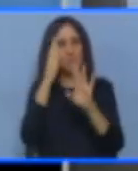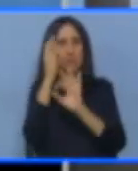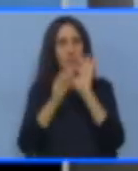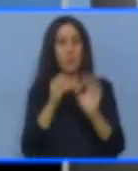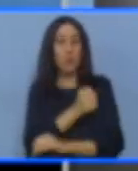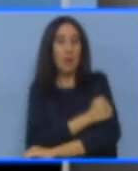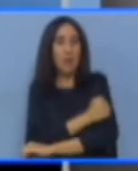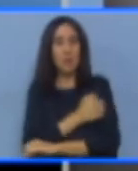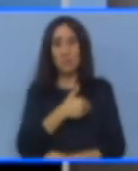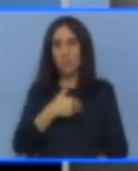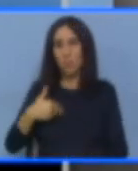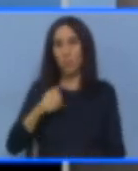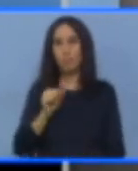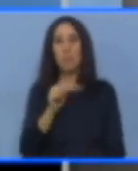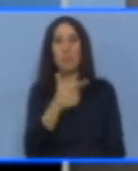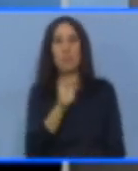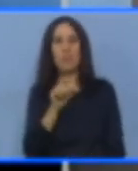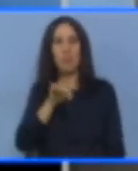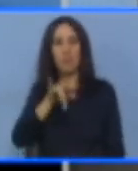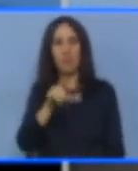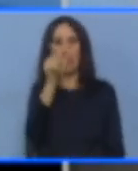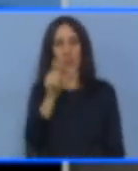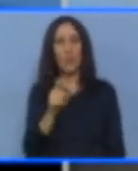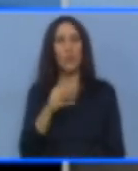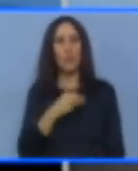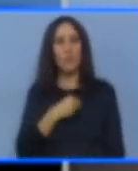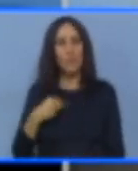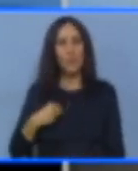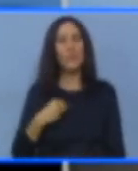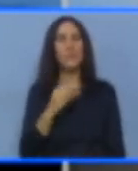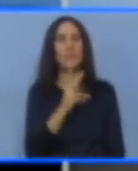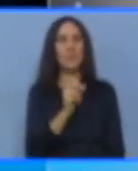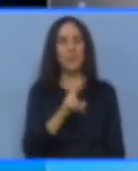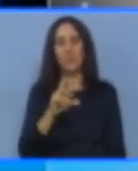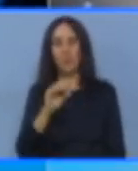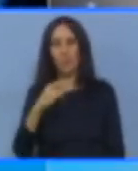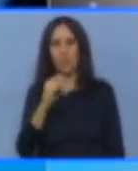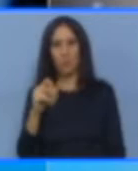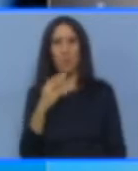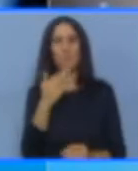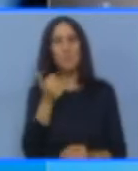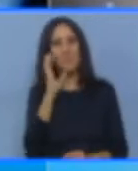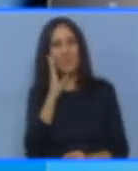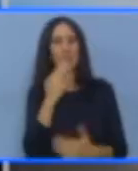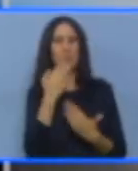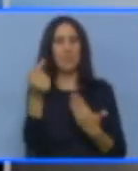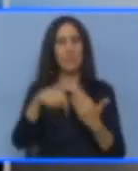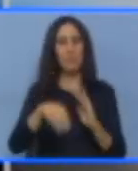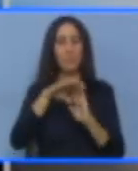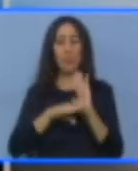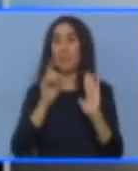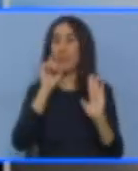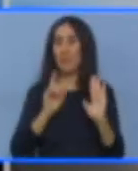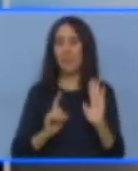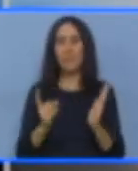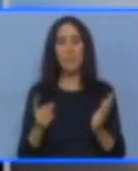Saúde do Telhal, Dr. Vítor Cotovico. Cumprimento, muito boa tarde. Obrigado por estar neste programa e neste dia. E nós,